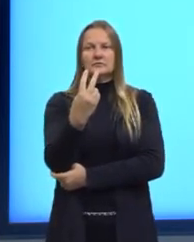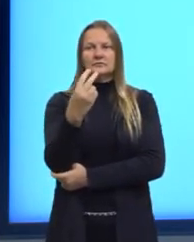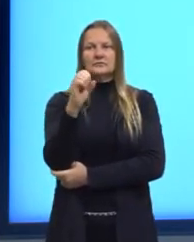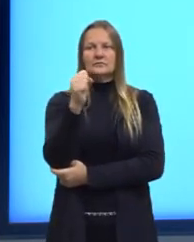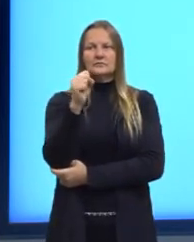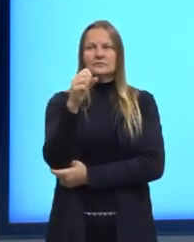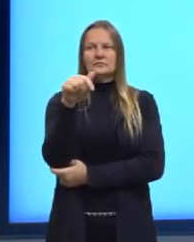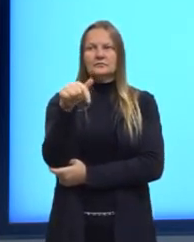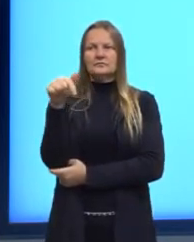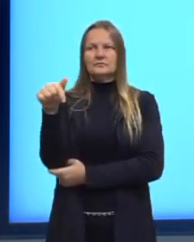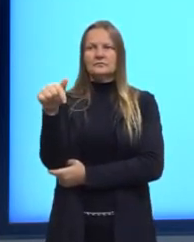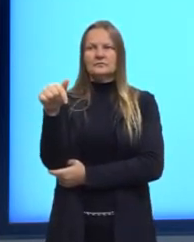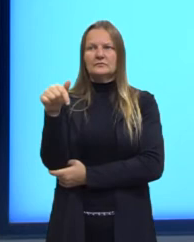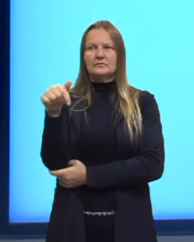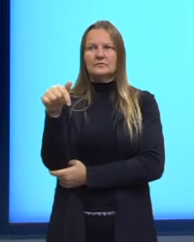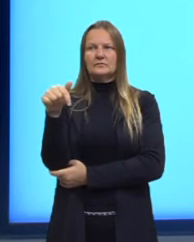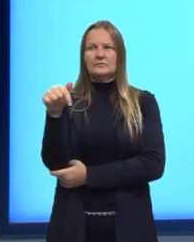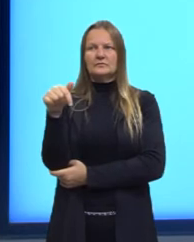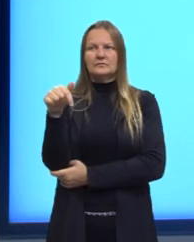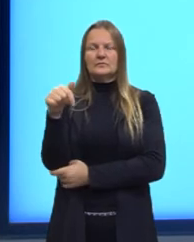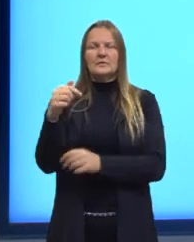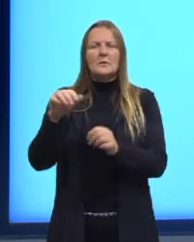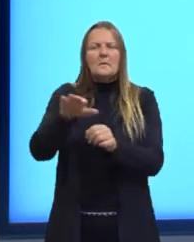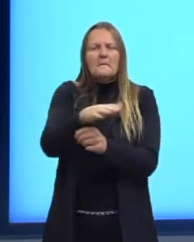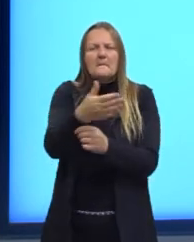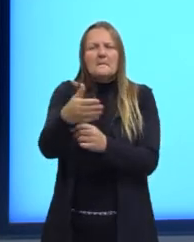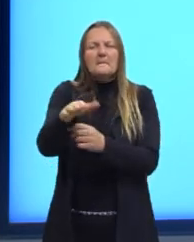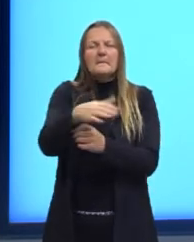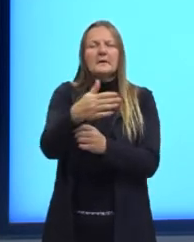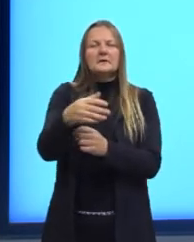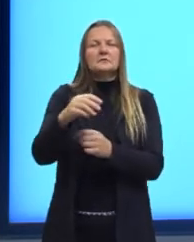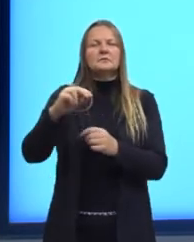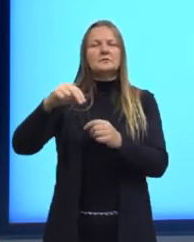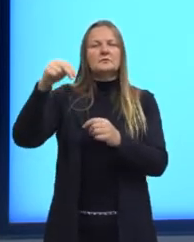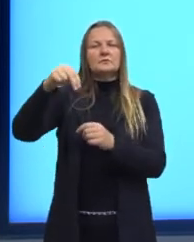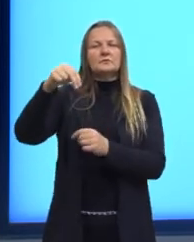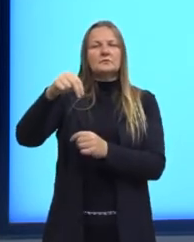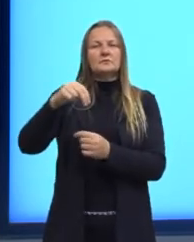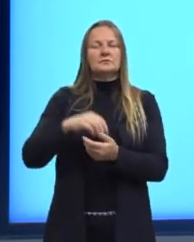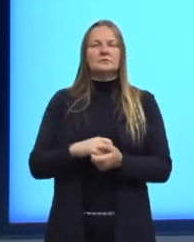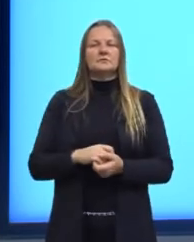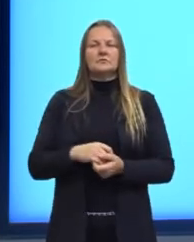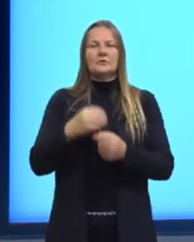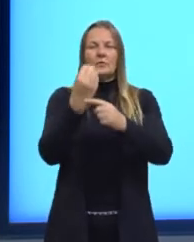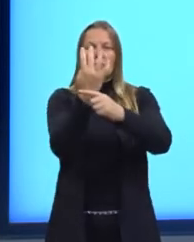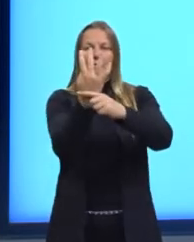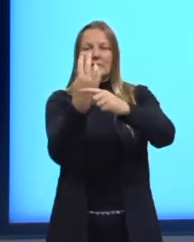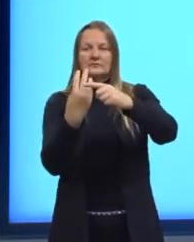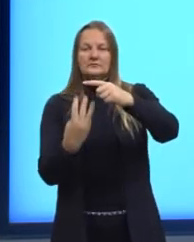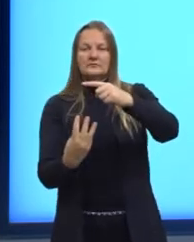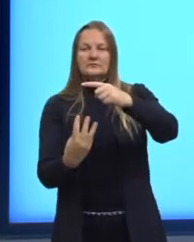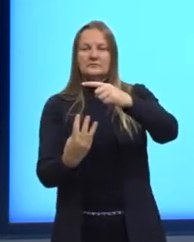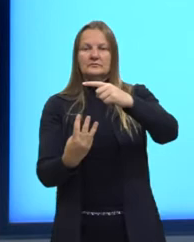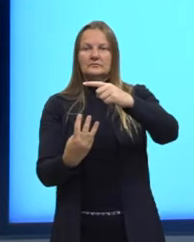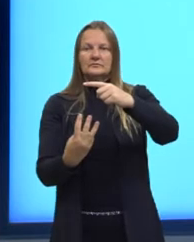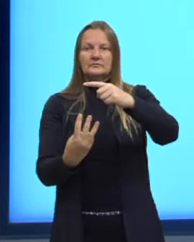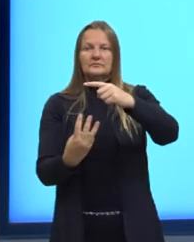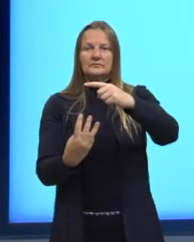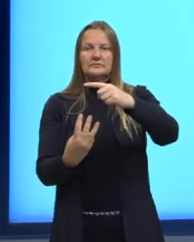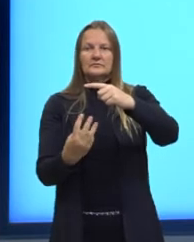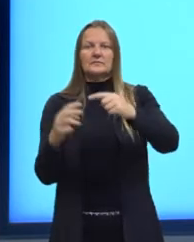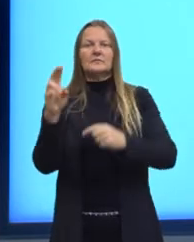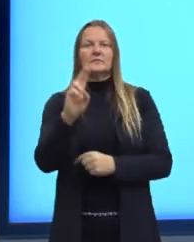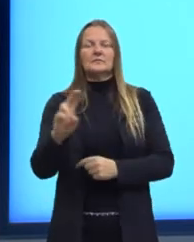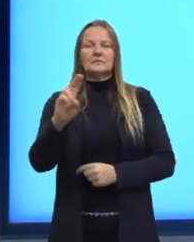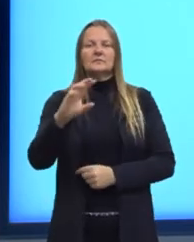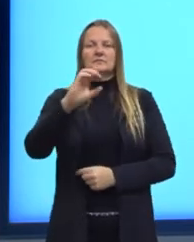0,2877 como aproximação para o logaritmo natural de quatro terços e nós vamos utilizar